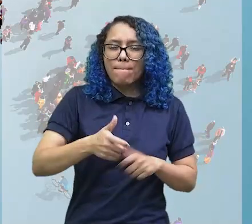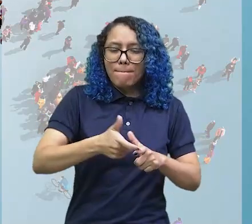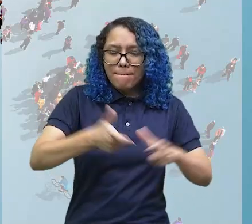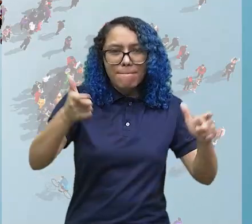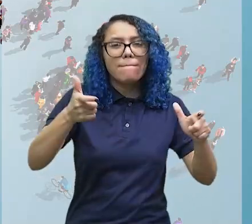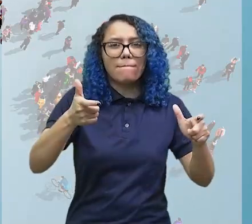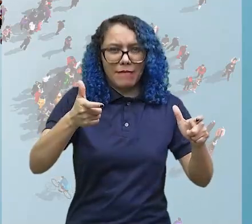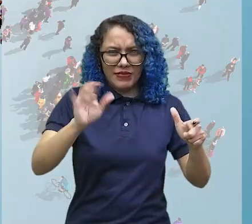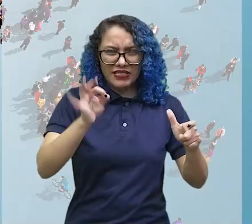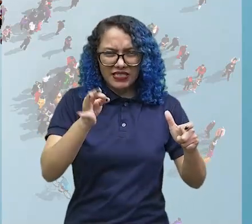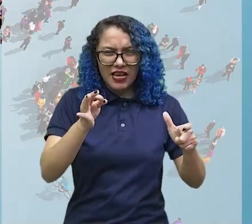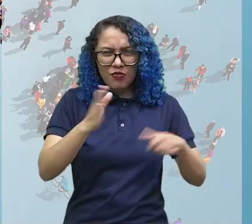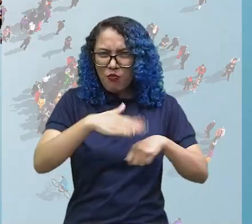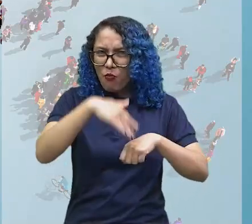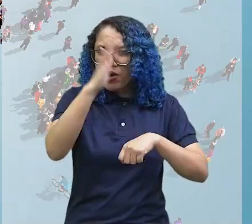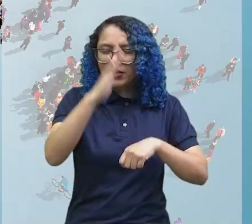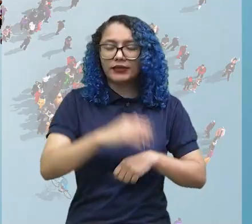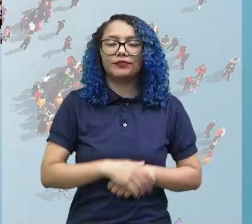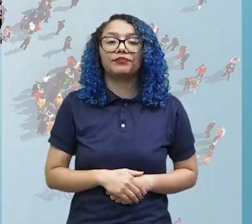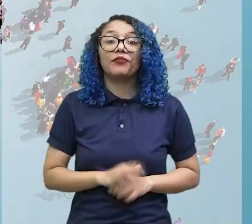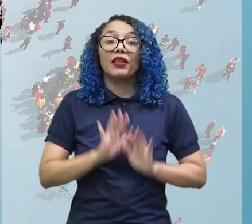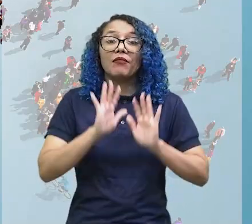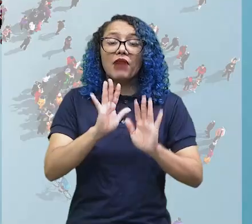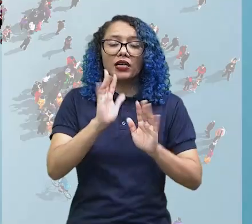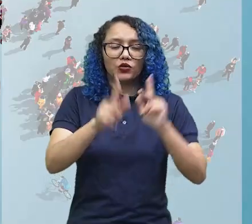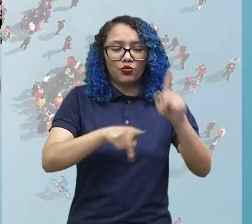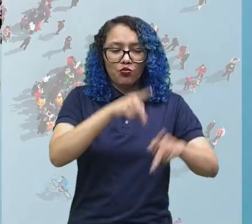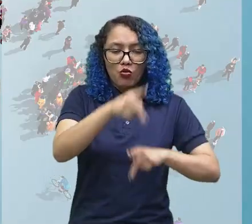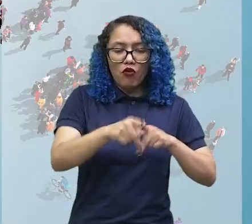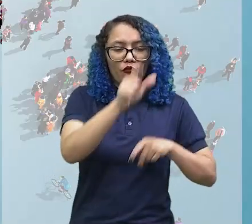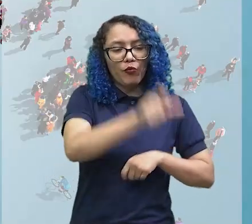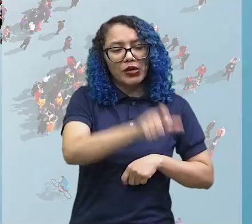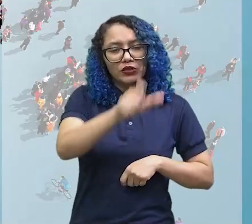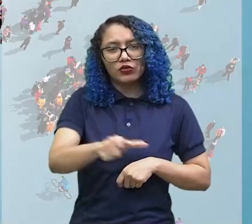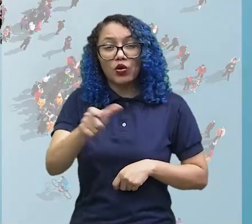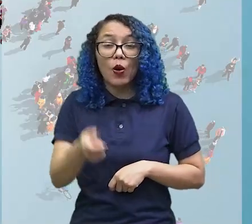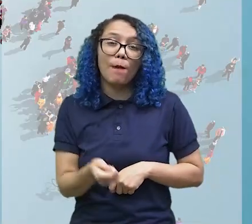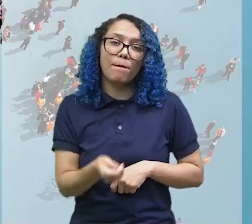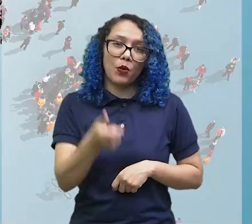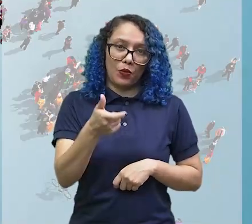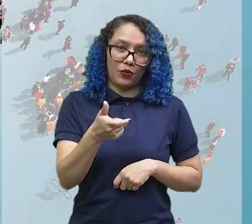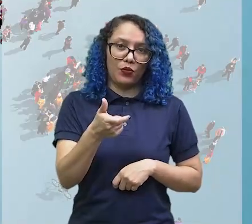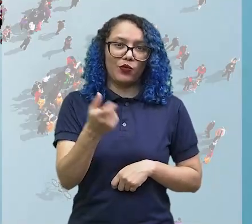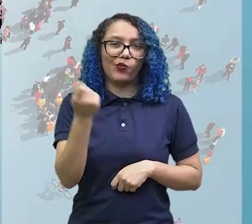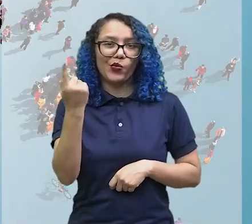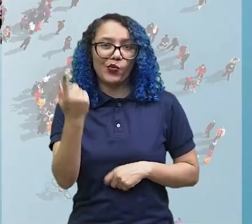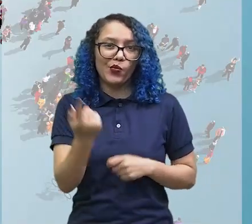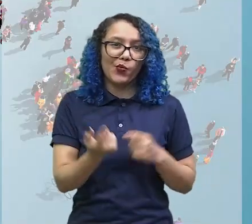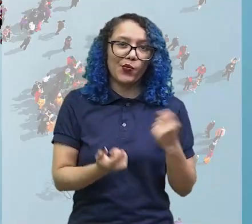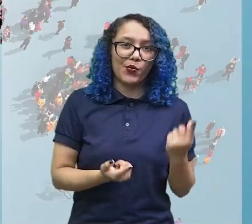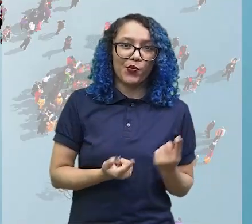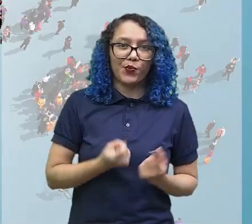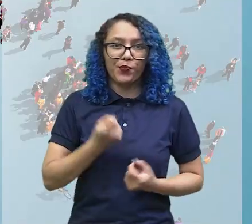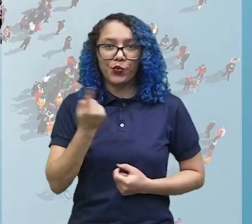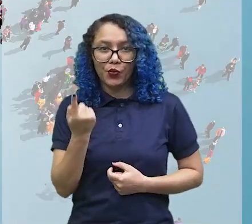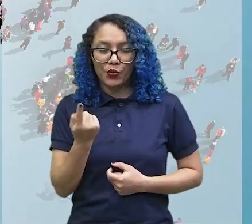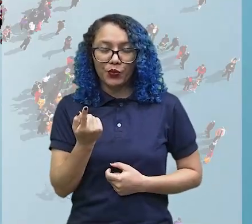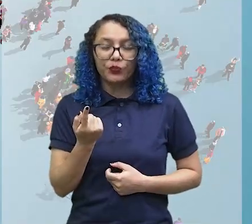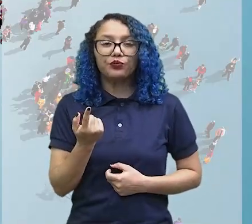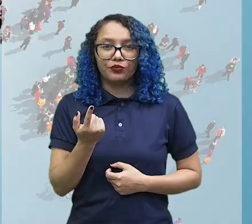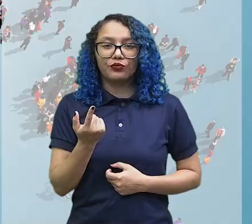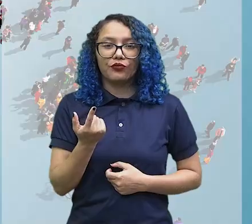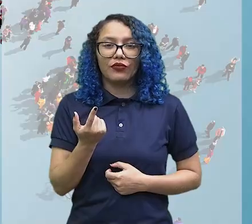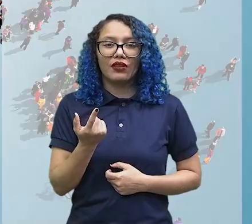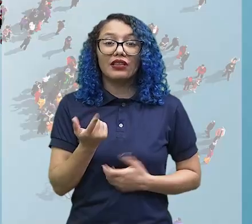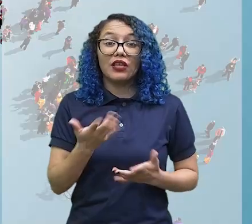Em quantidade de habitantes, nós temos poucos. Então, a gente observa que no estado do Amazonas existem